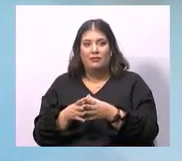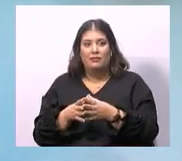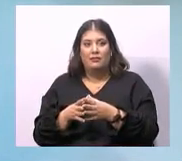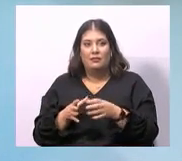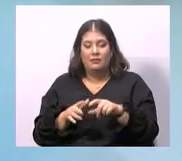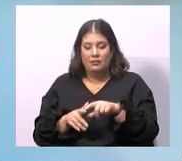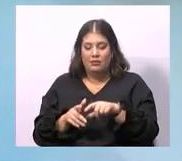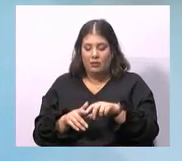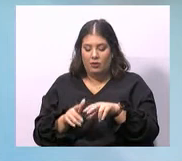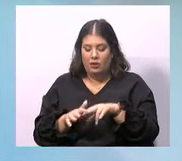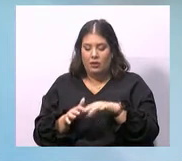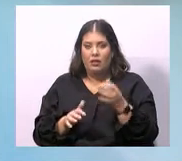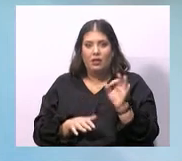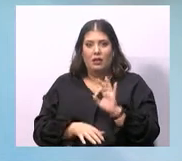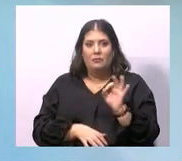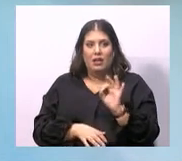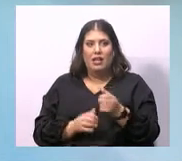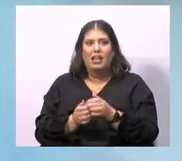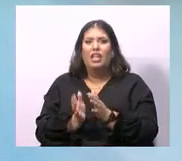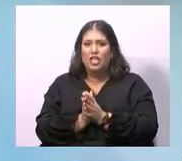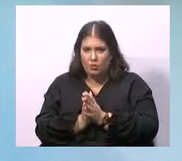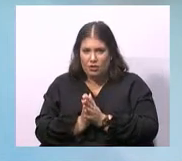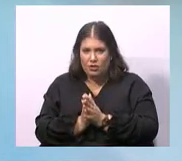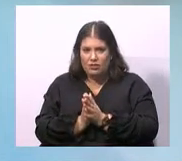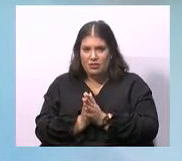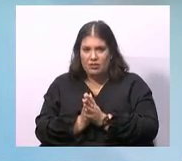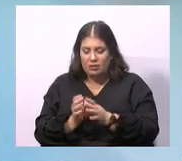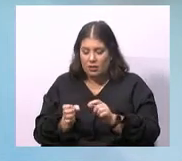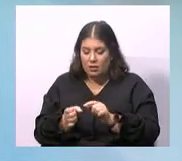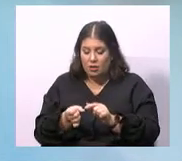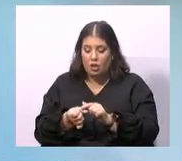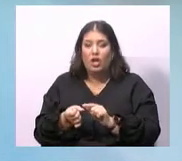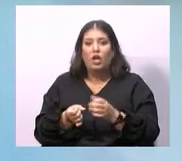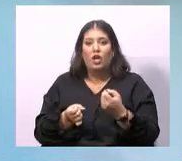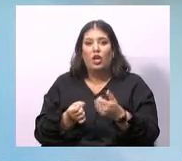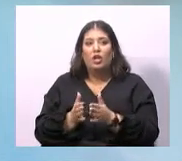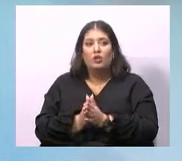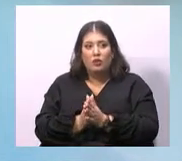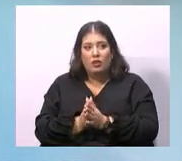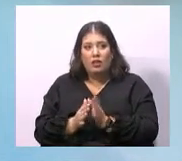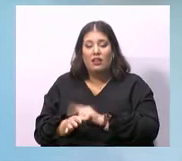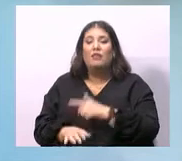as unhas sempre amarelas e são todas as unhas, toda a unha. Há quanto tempo é que tem?